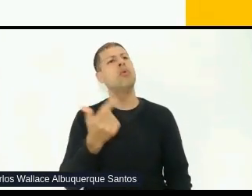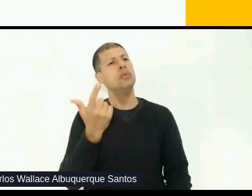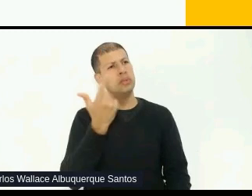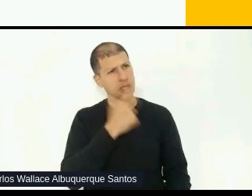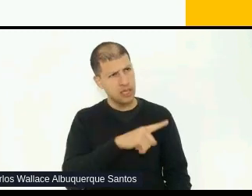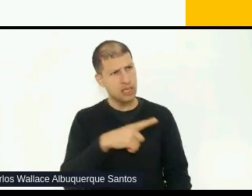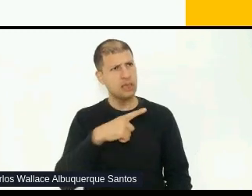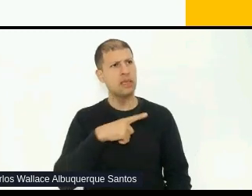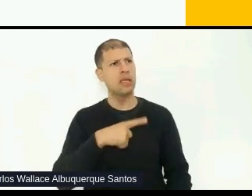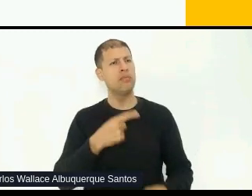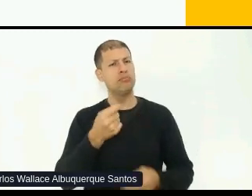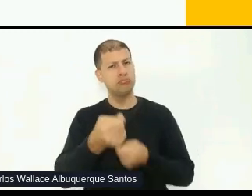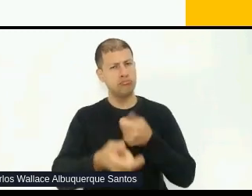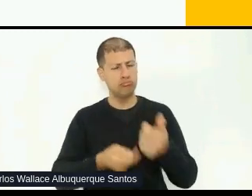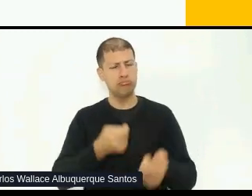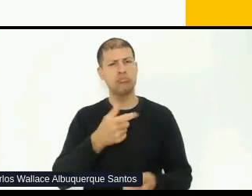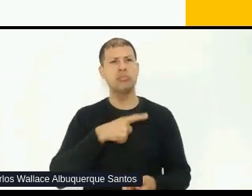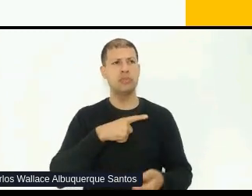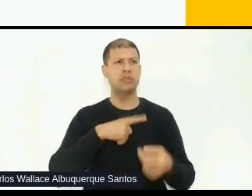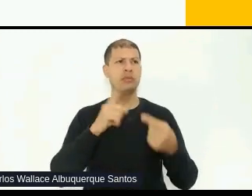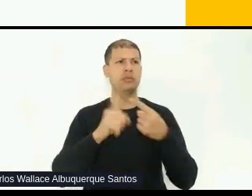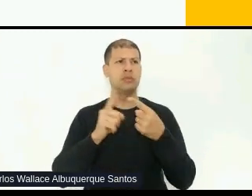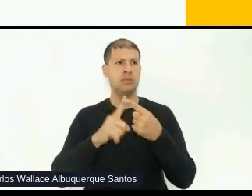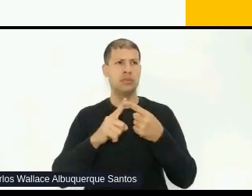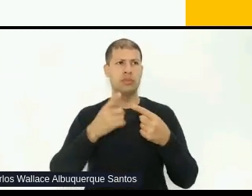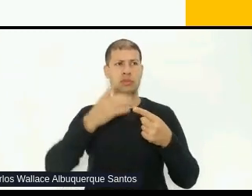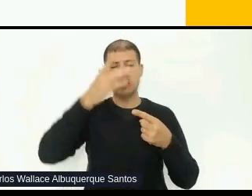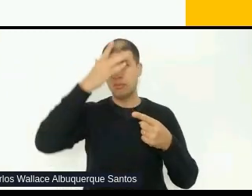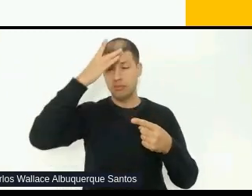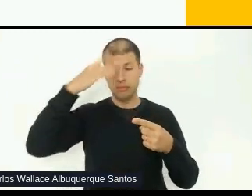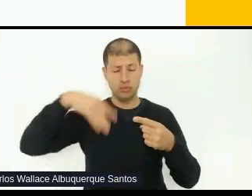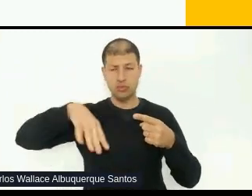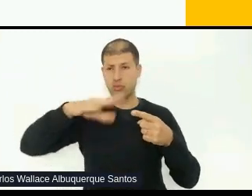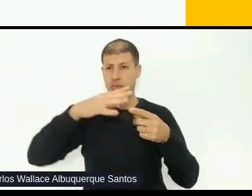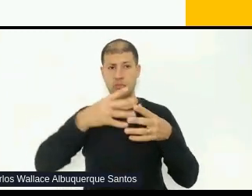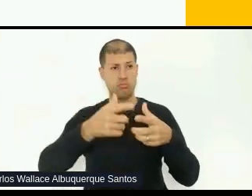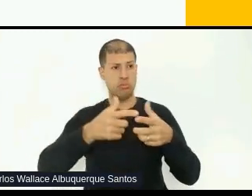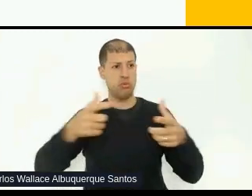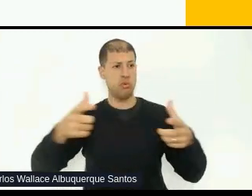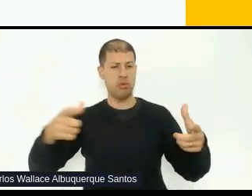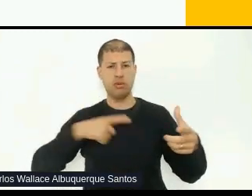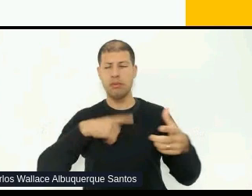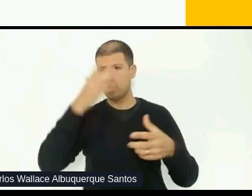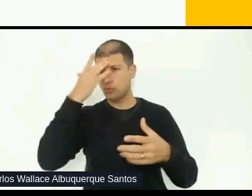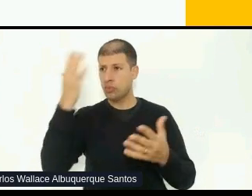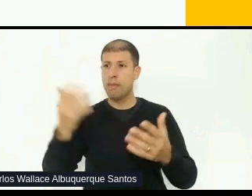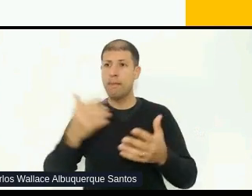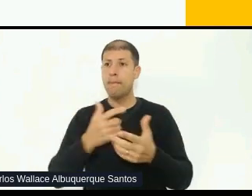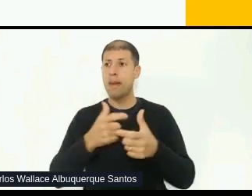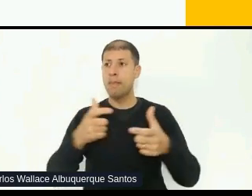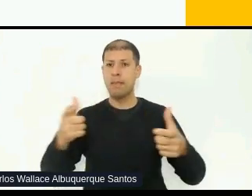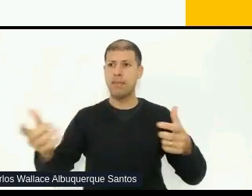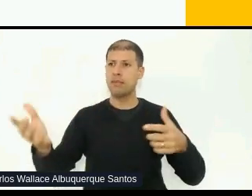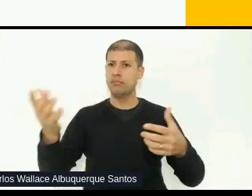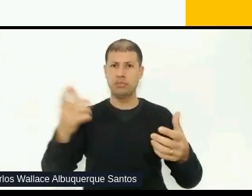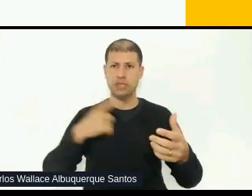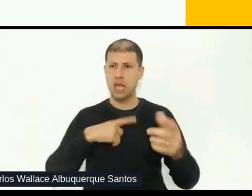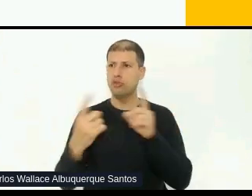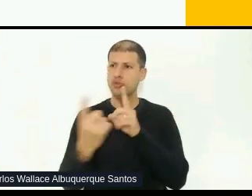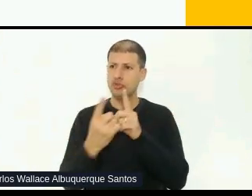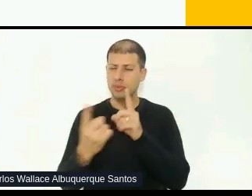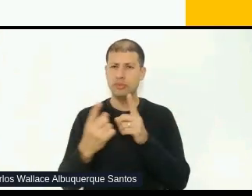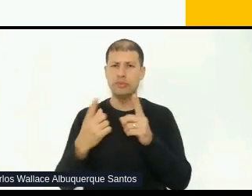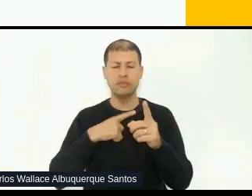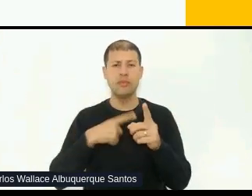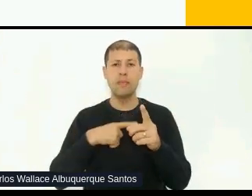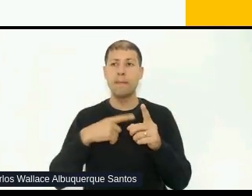benefícios. Primeira coisa, eu estou ampliando o público. A partir do momento que eu estou incluindo mais pessoas dentro da minha gama de atendimento, eu estou